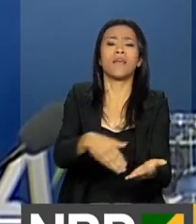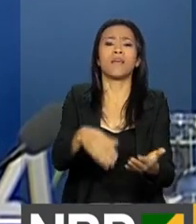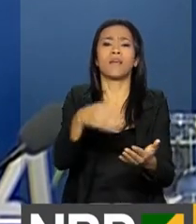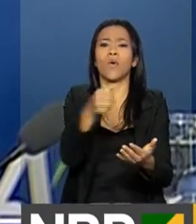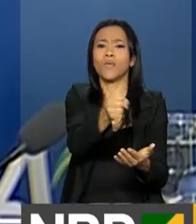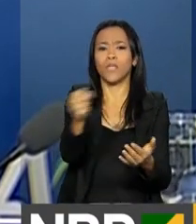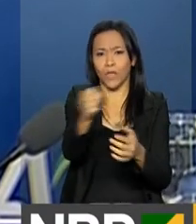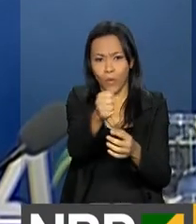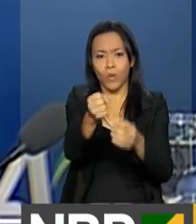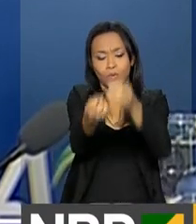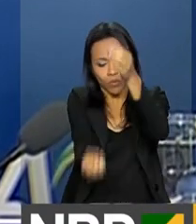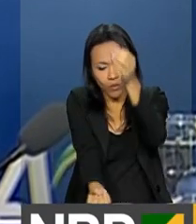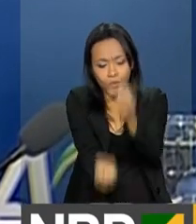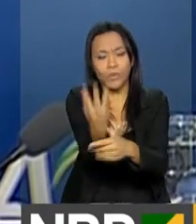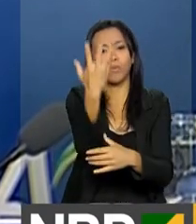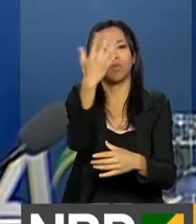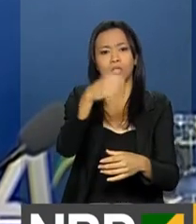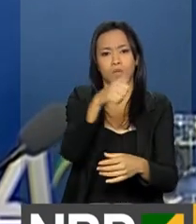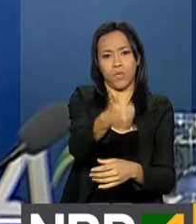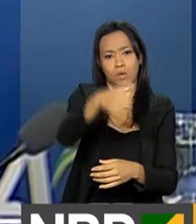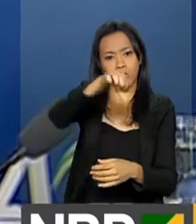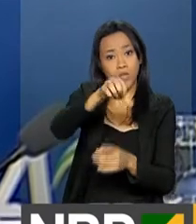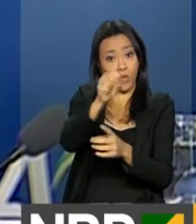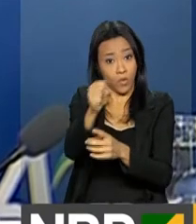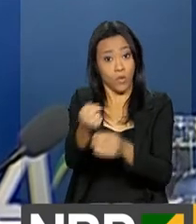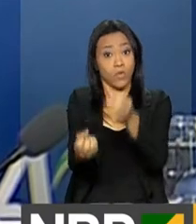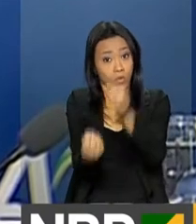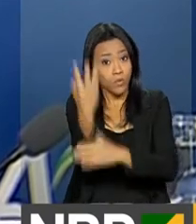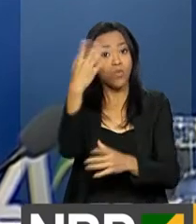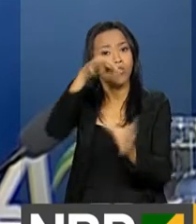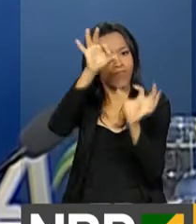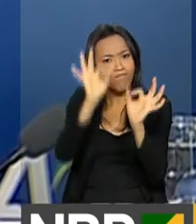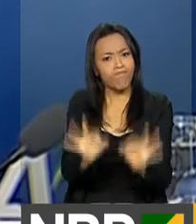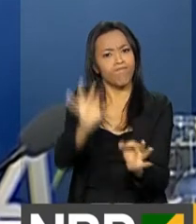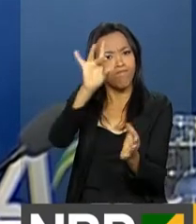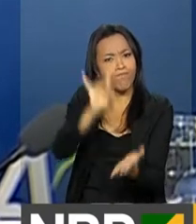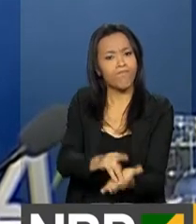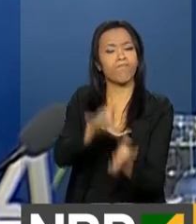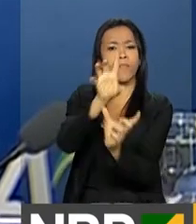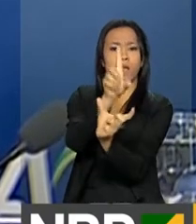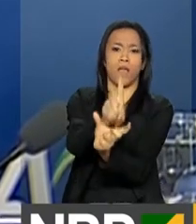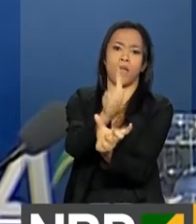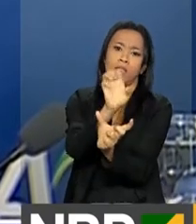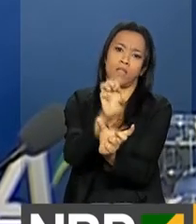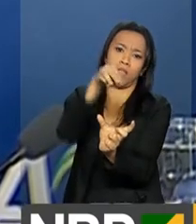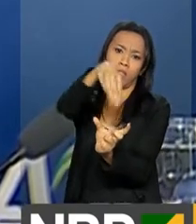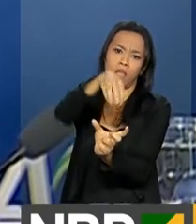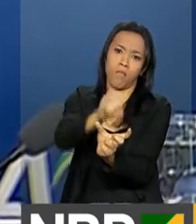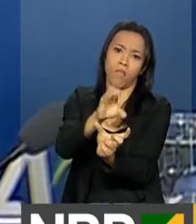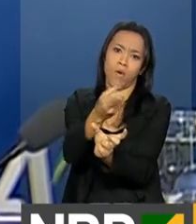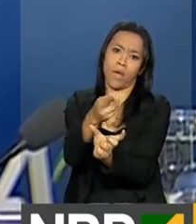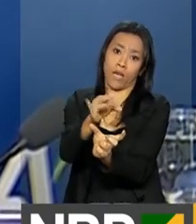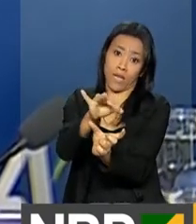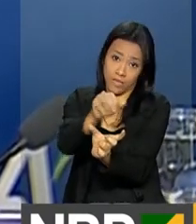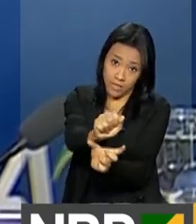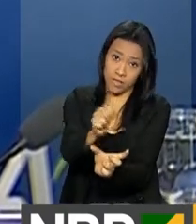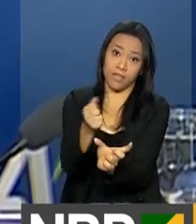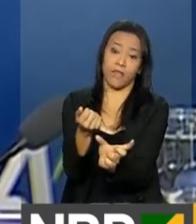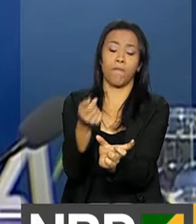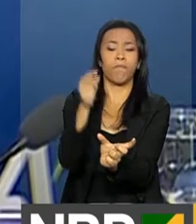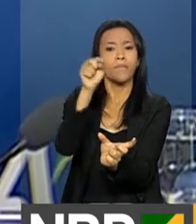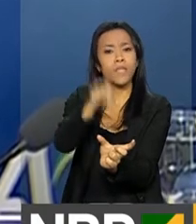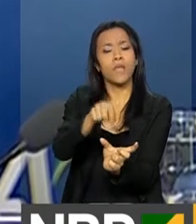de 88, renasce a democracia com uma federação ainda pálida, que ao longo do tempo